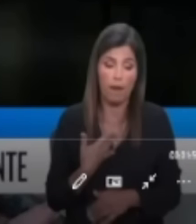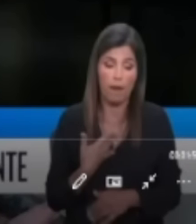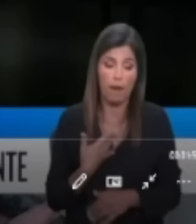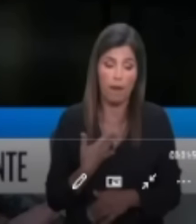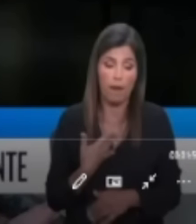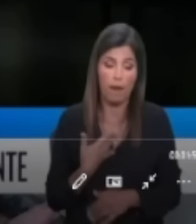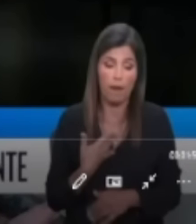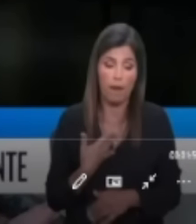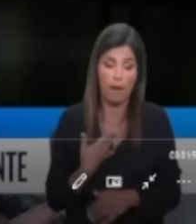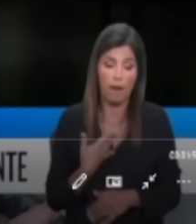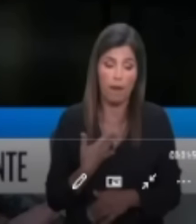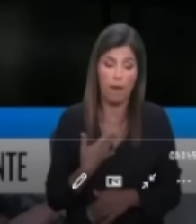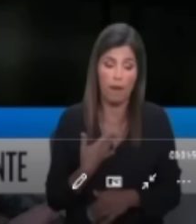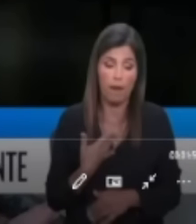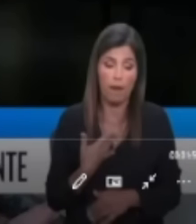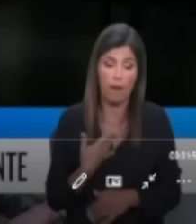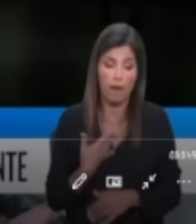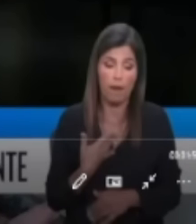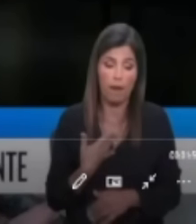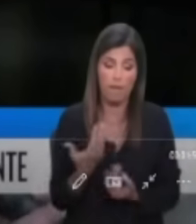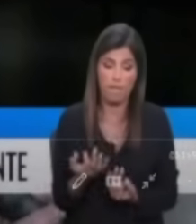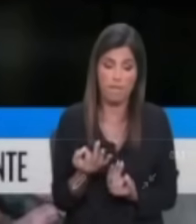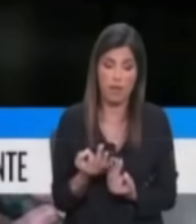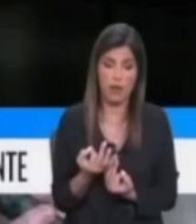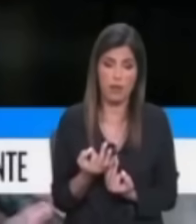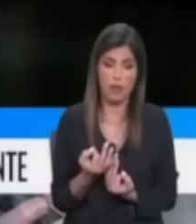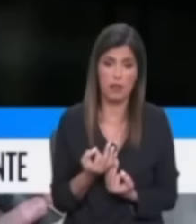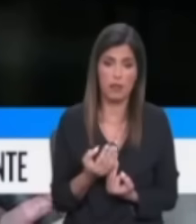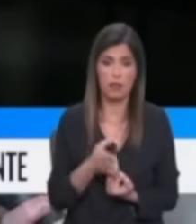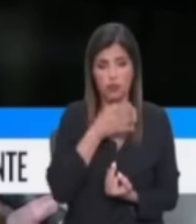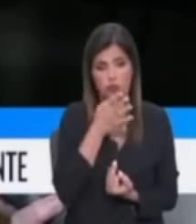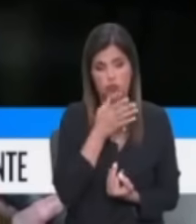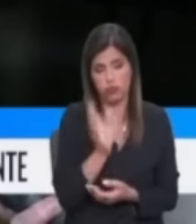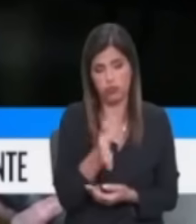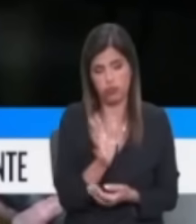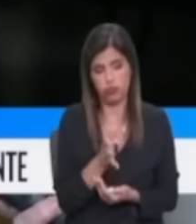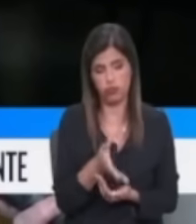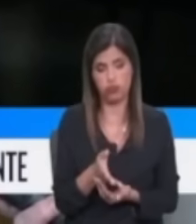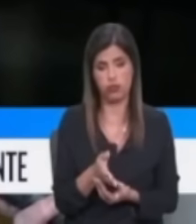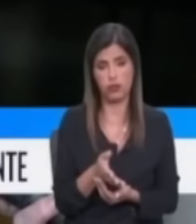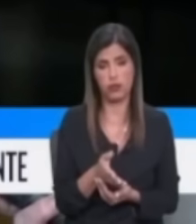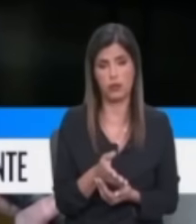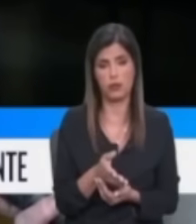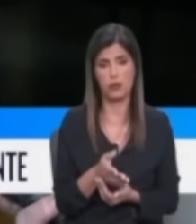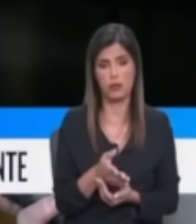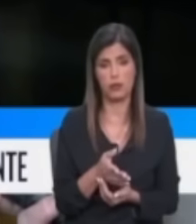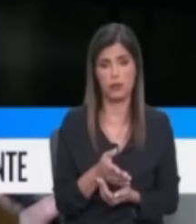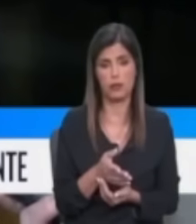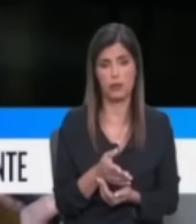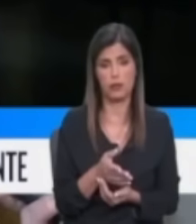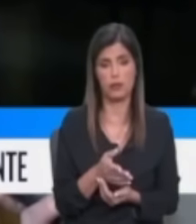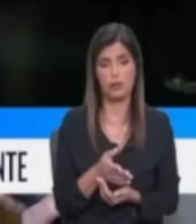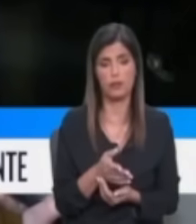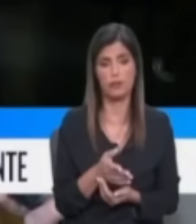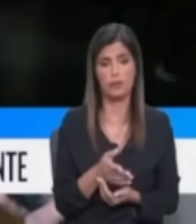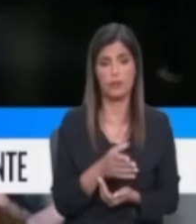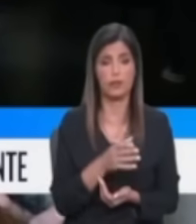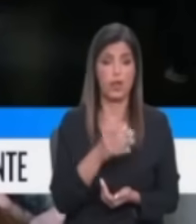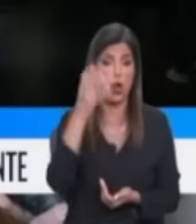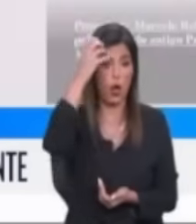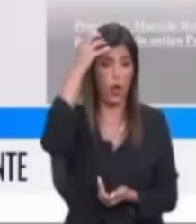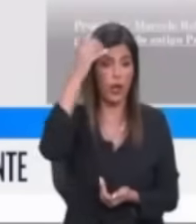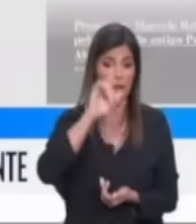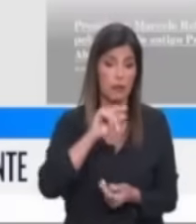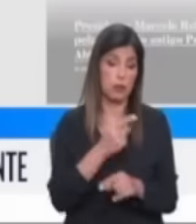péssimo, péssimo. Talvez das piores declarações que eu já vi de Marcelo. Já tive a ocasião de lamentar a sua majestade por ter